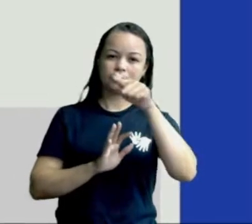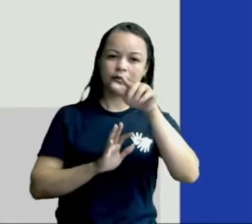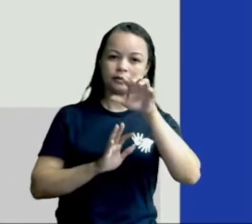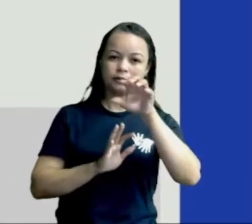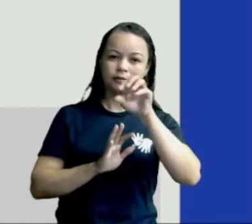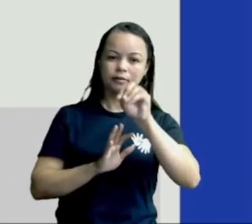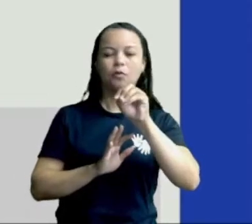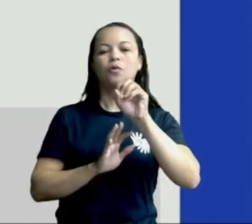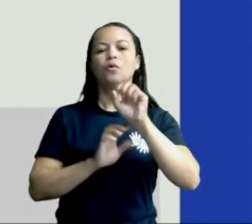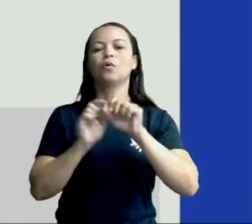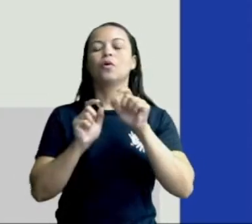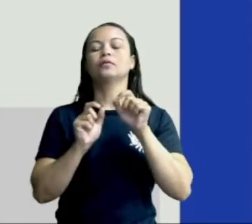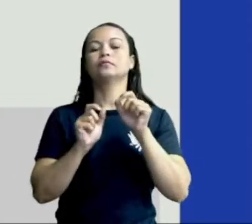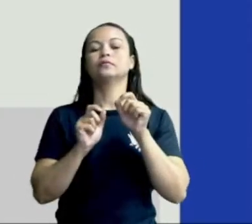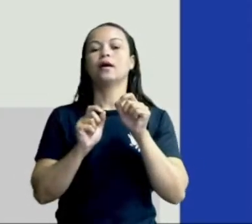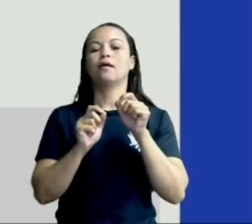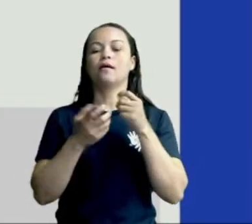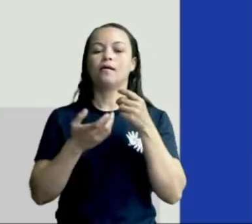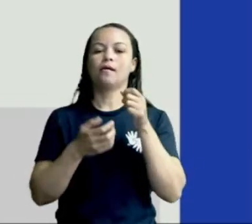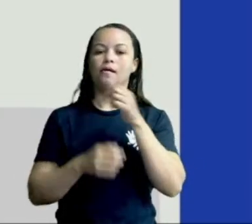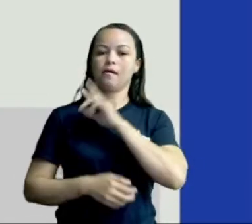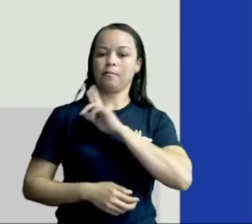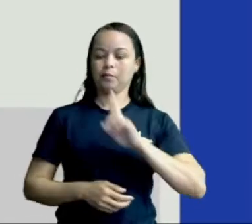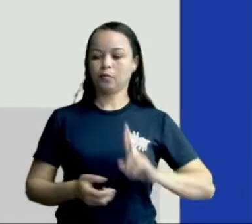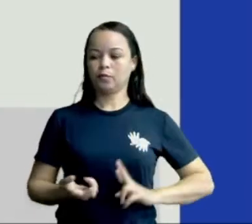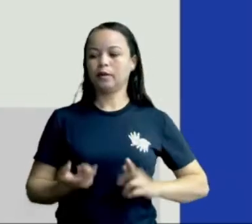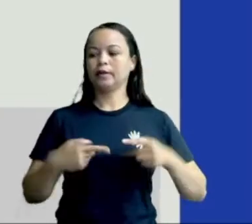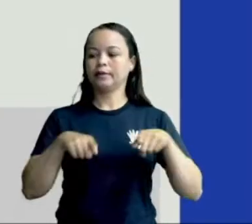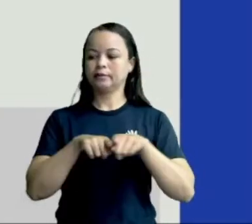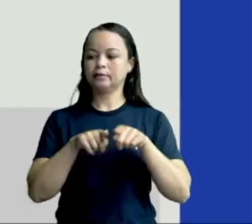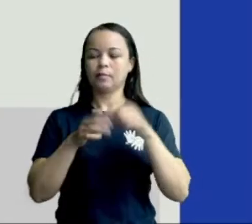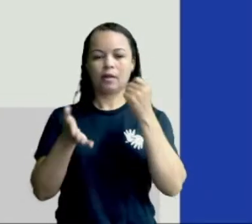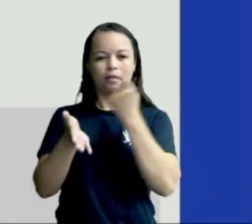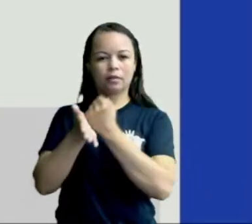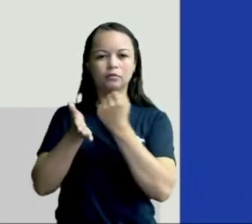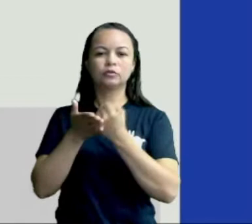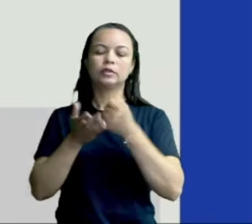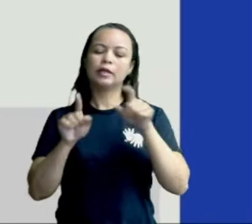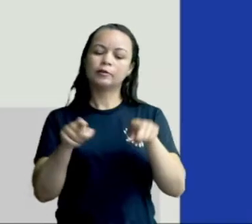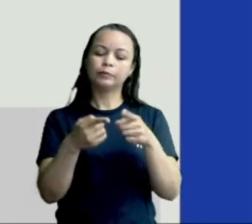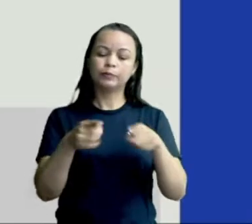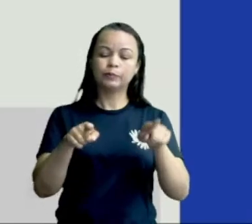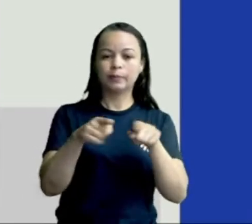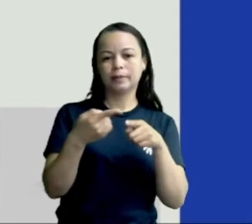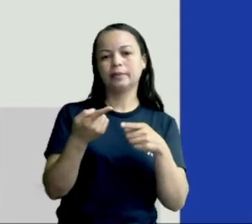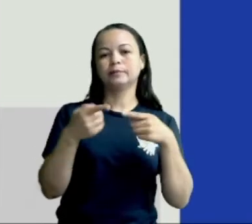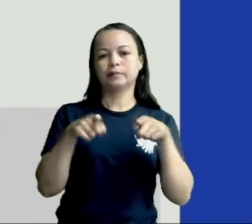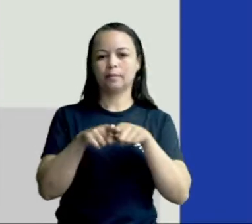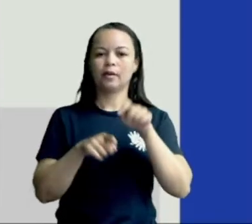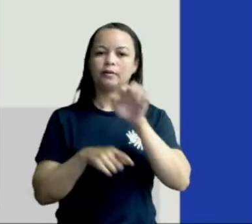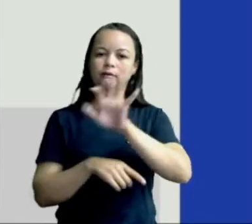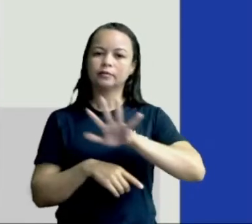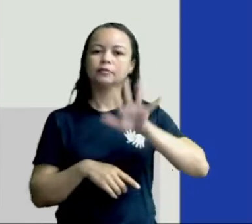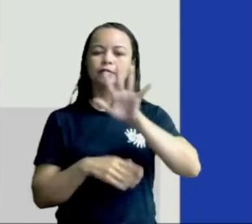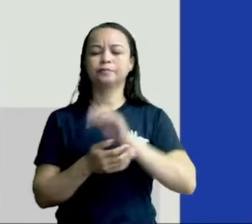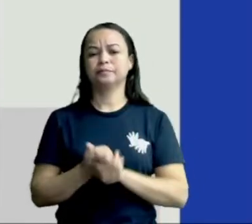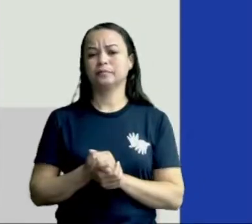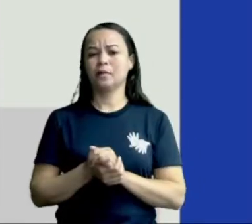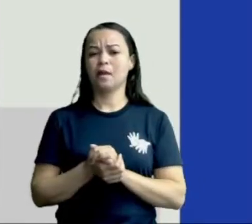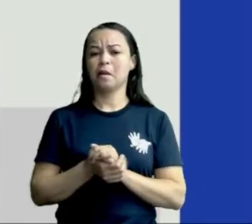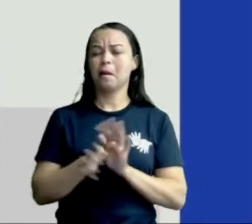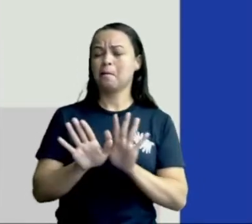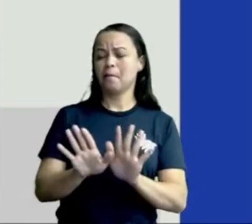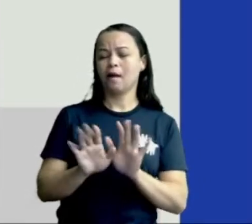o hino nacional. Então são os símbolos nacionais brasileiros, certo? Mas o que é o